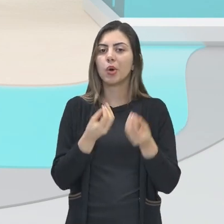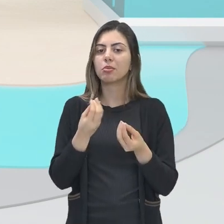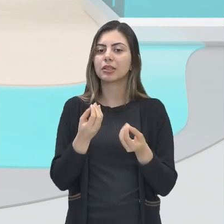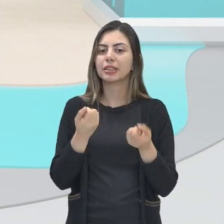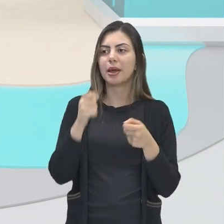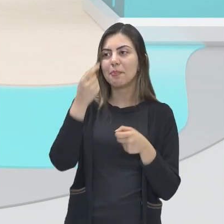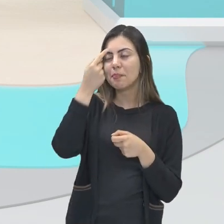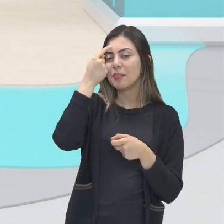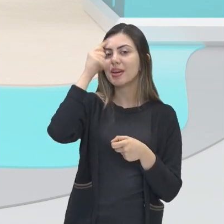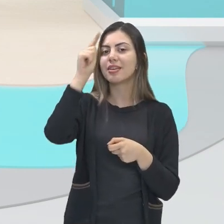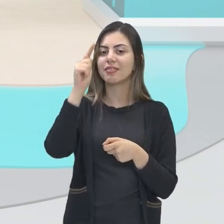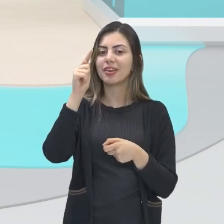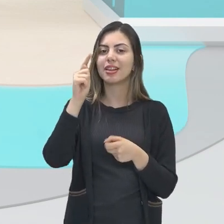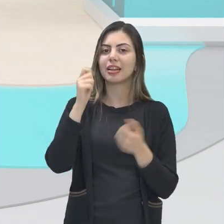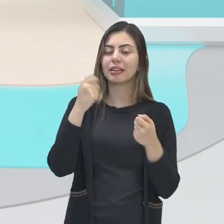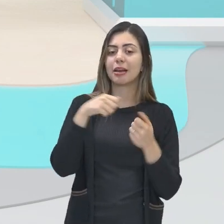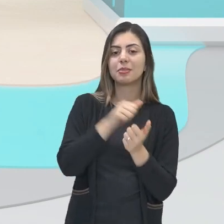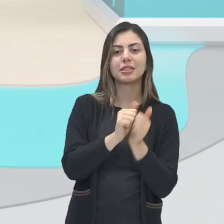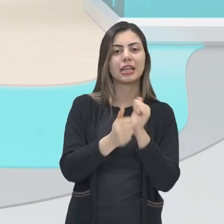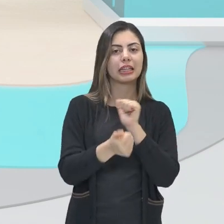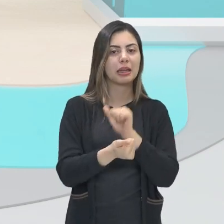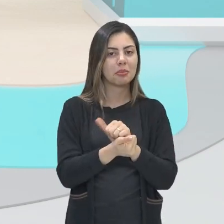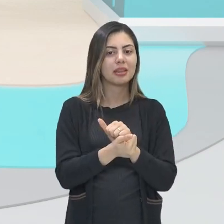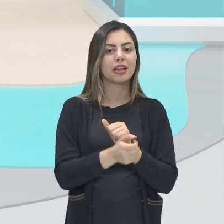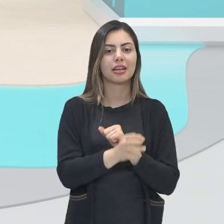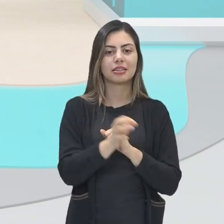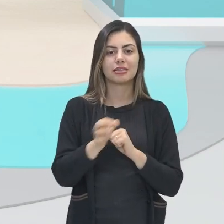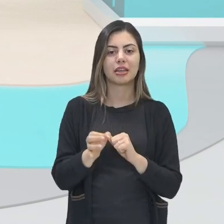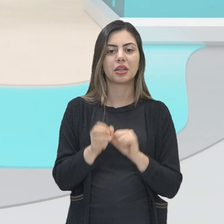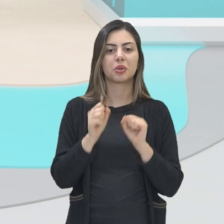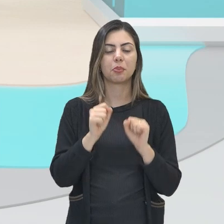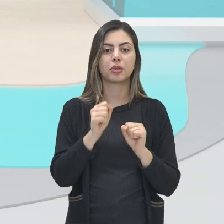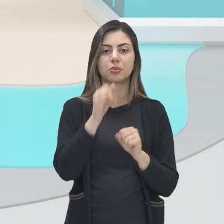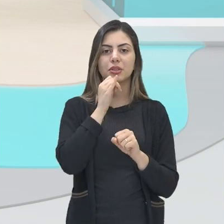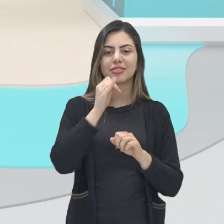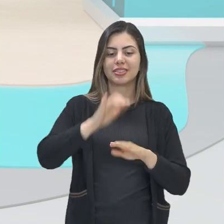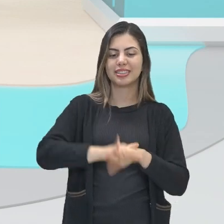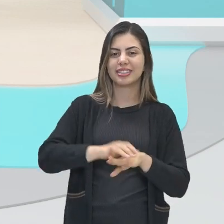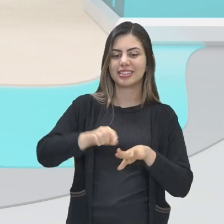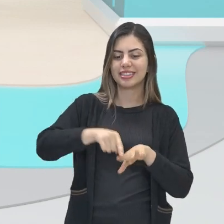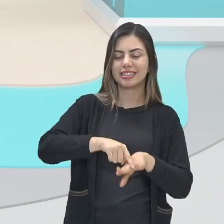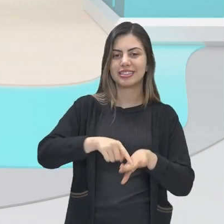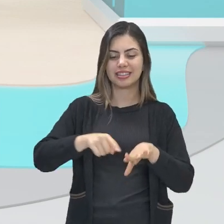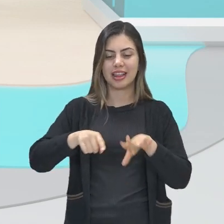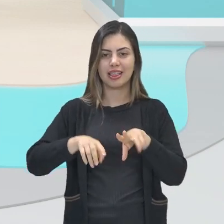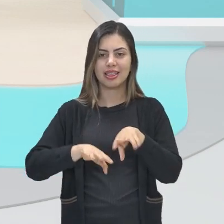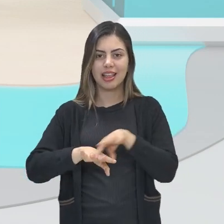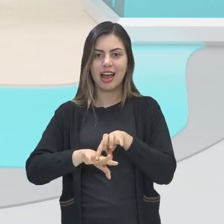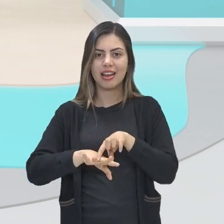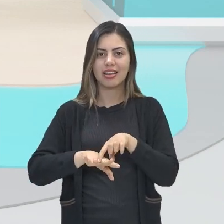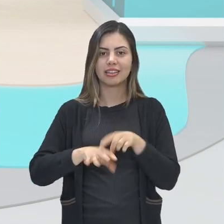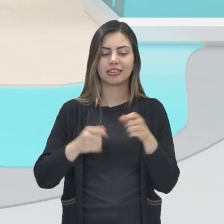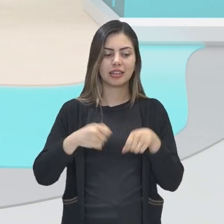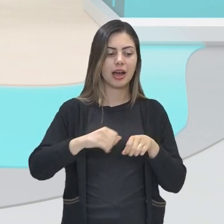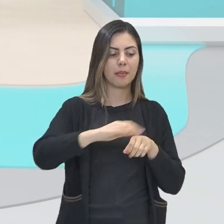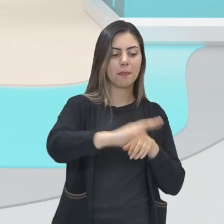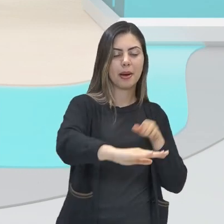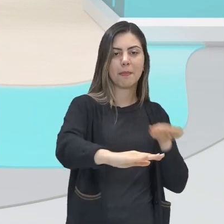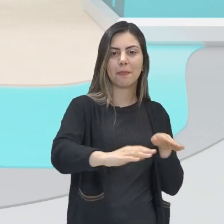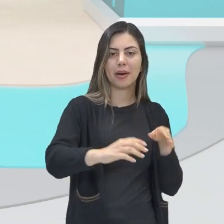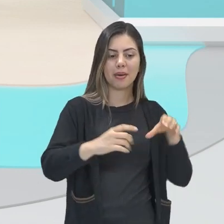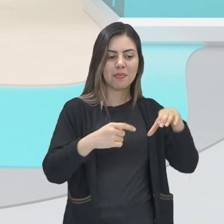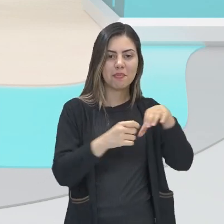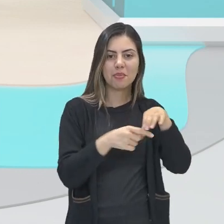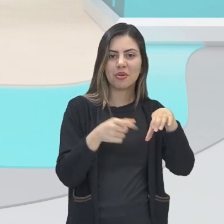coloca até de trave 2 sandálias, né? Pega a sandália lá do colega, coloca de trave, pega papel, amassa o